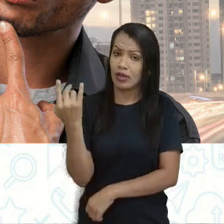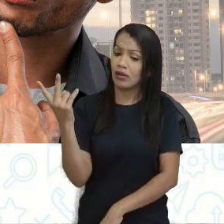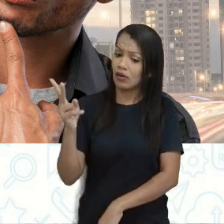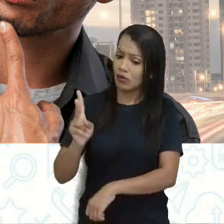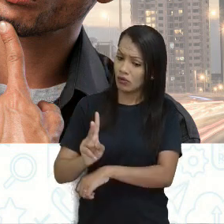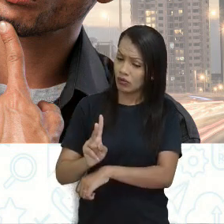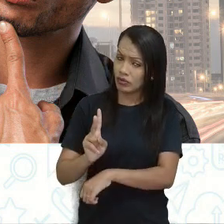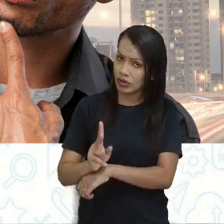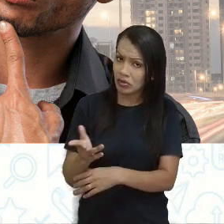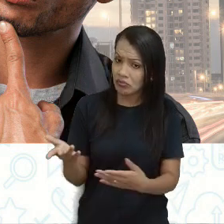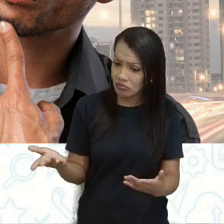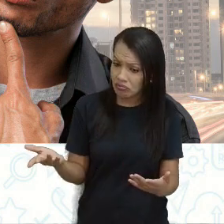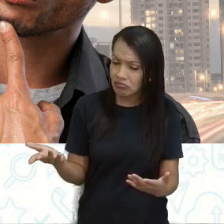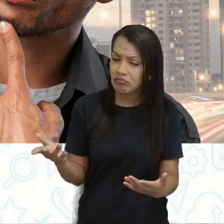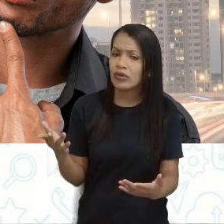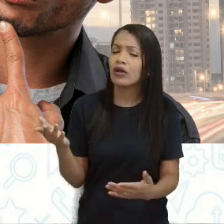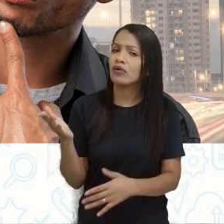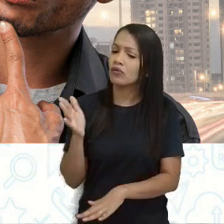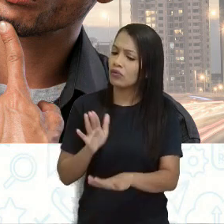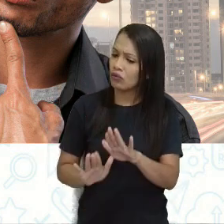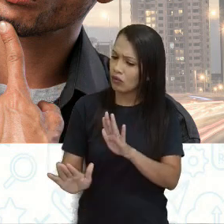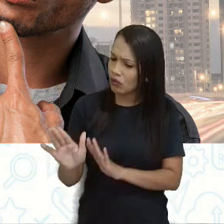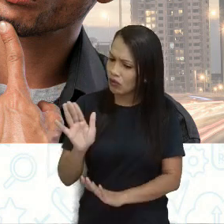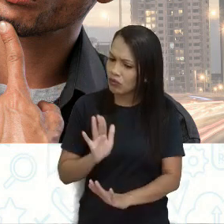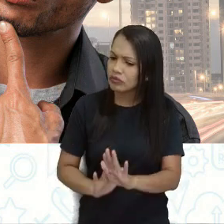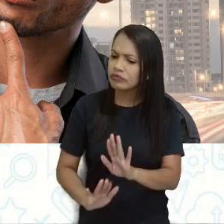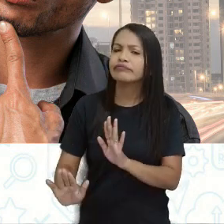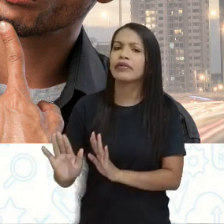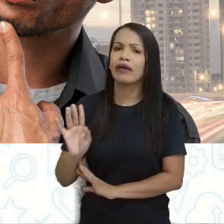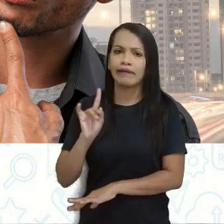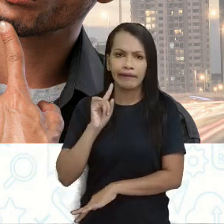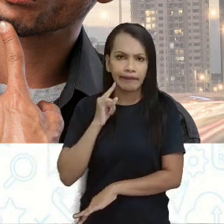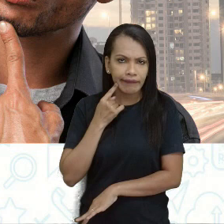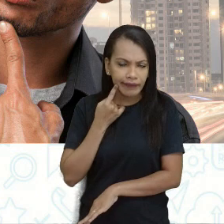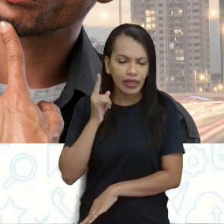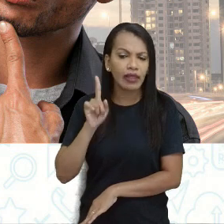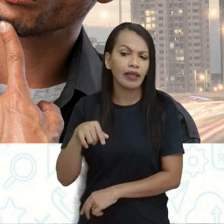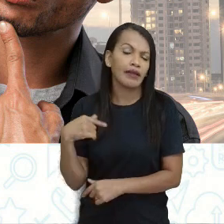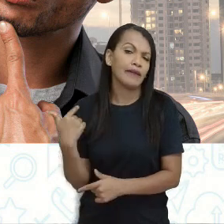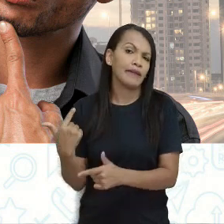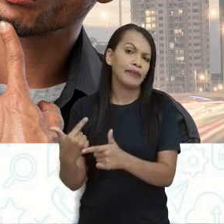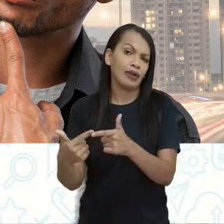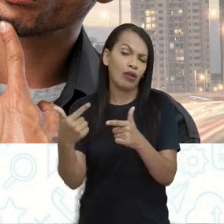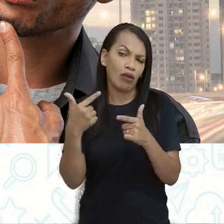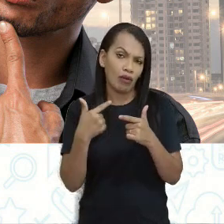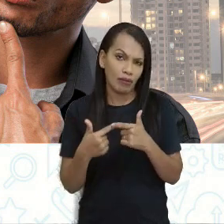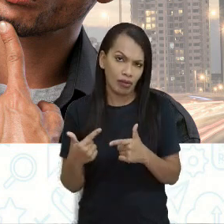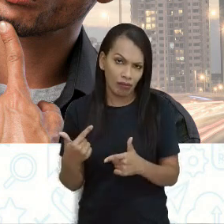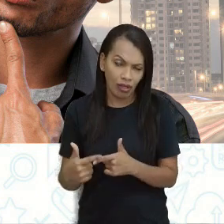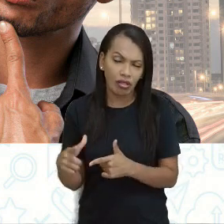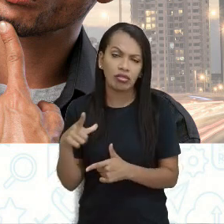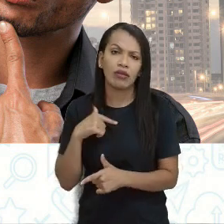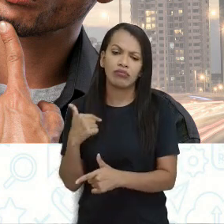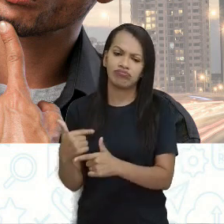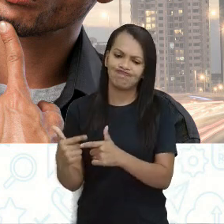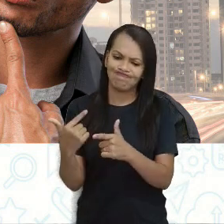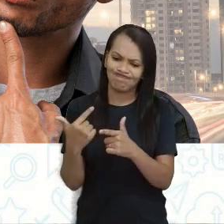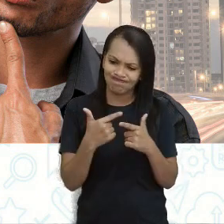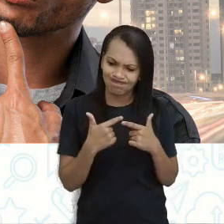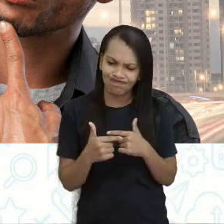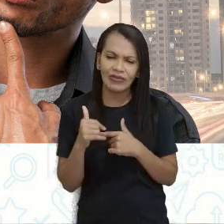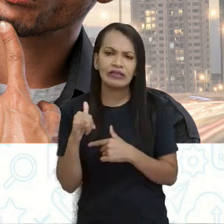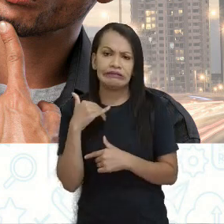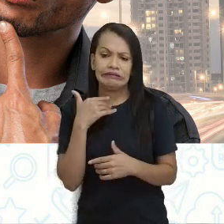nossos resíduos, né? Hoje é um dos mais problemáticos, né? Problemáticas situações que a